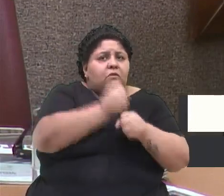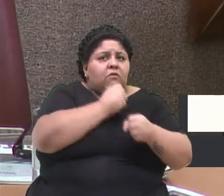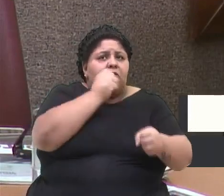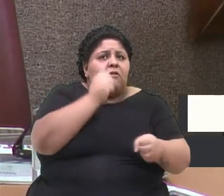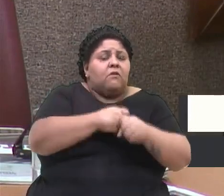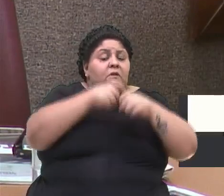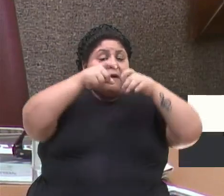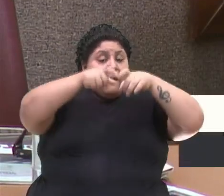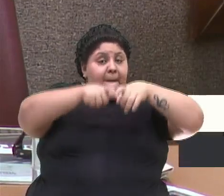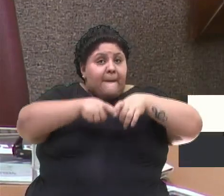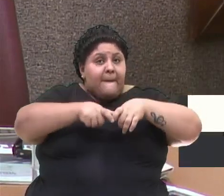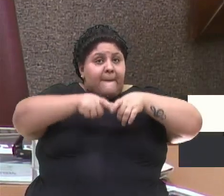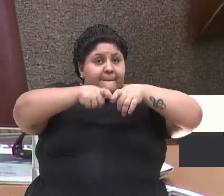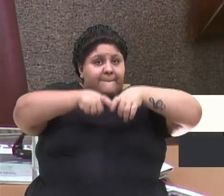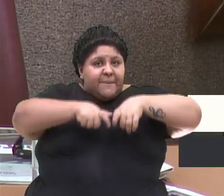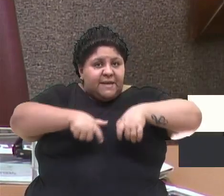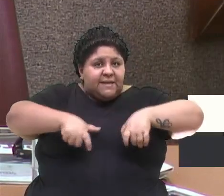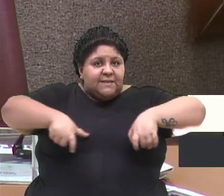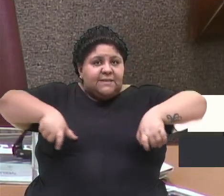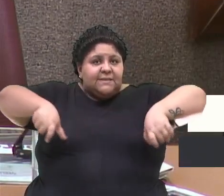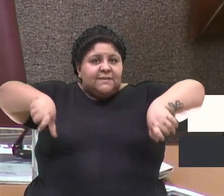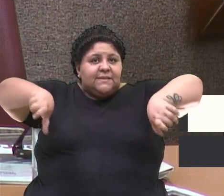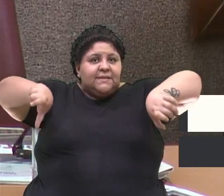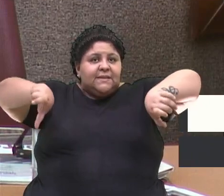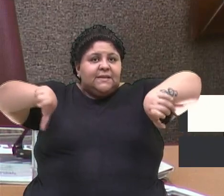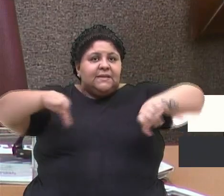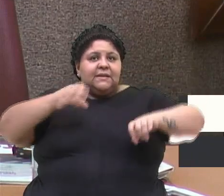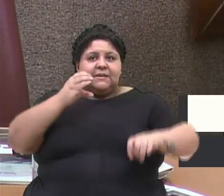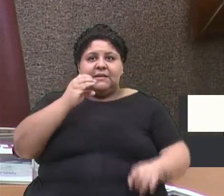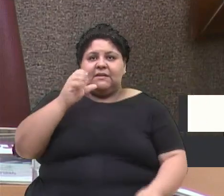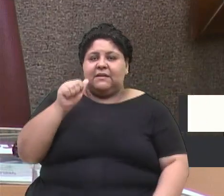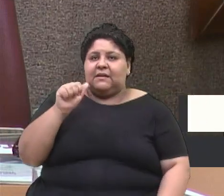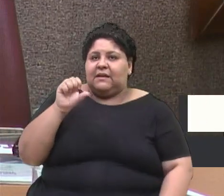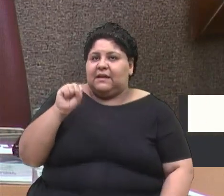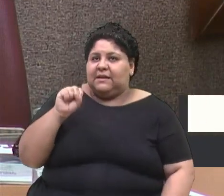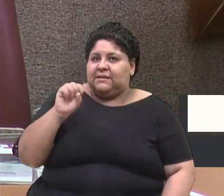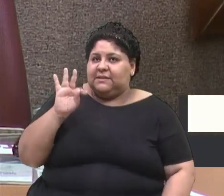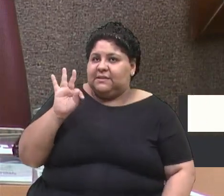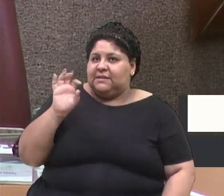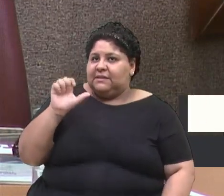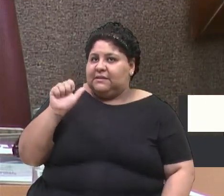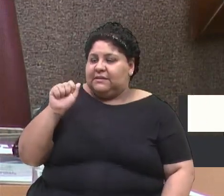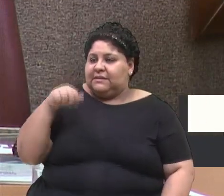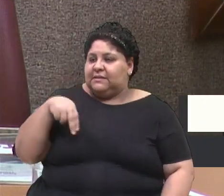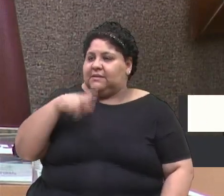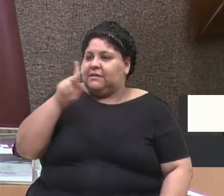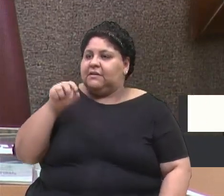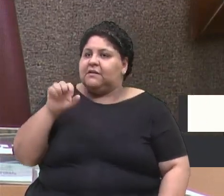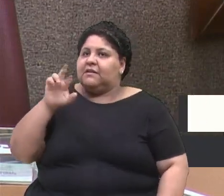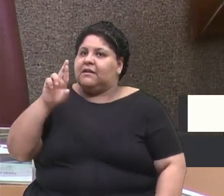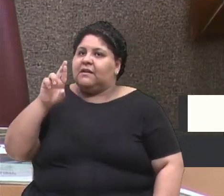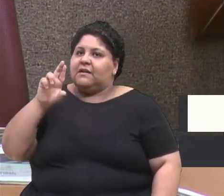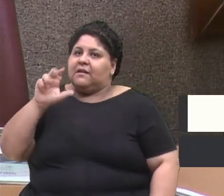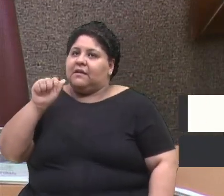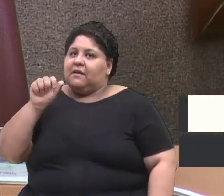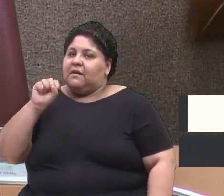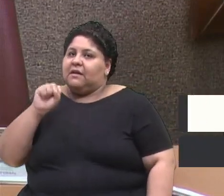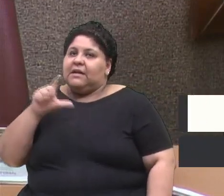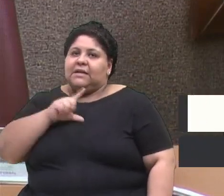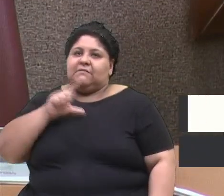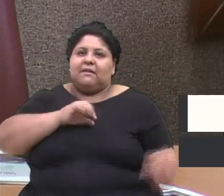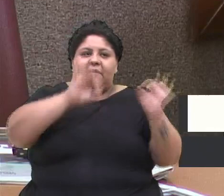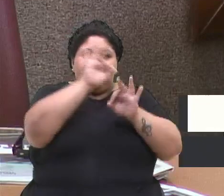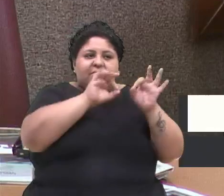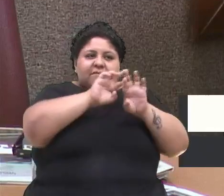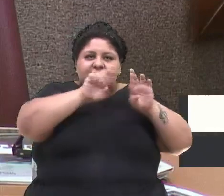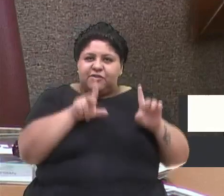Castanheiras. Né? E é a principal pista da cidade até hoje, porque ela tem um formato diferente. Então, é importante